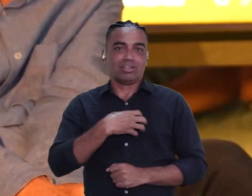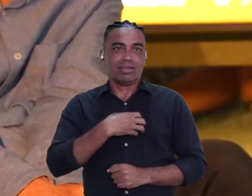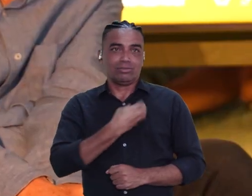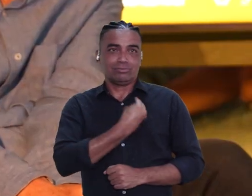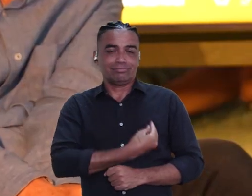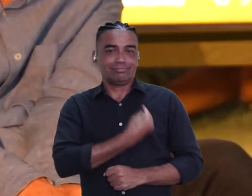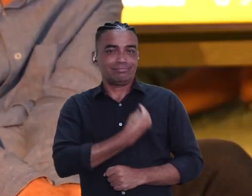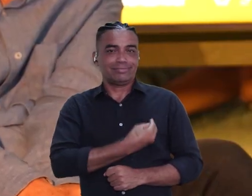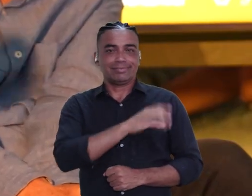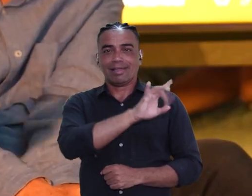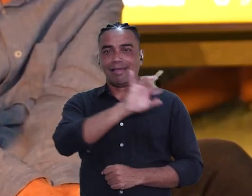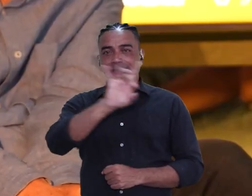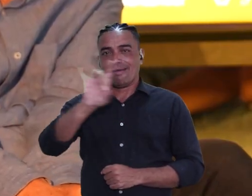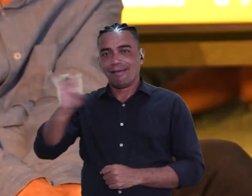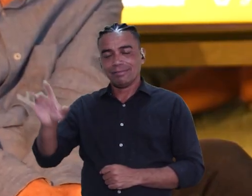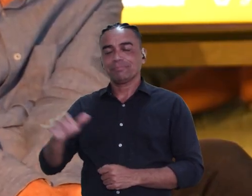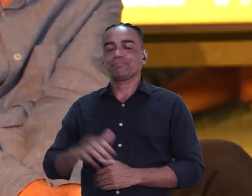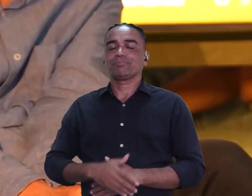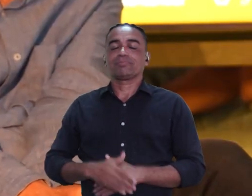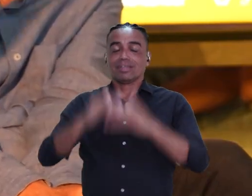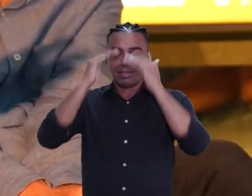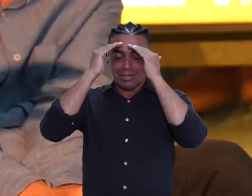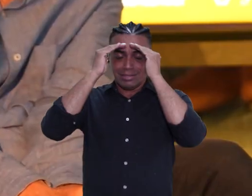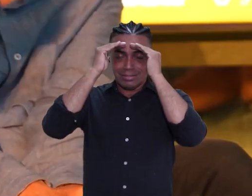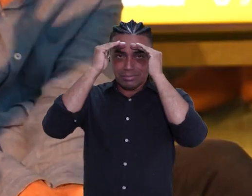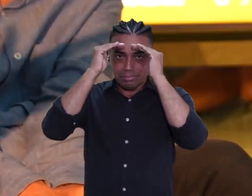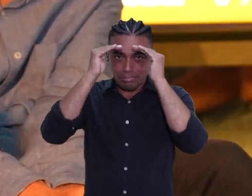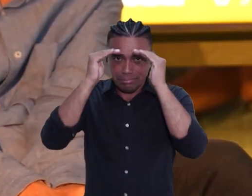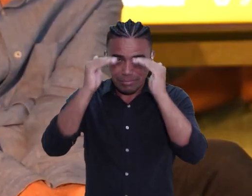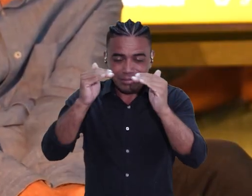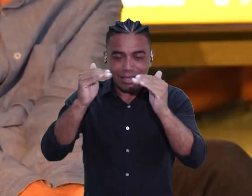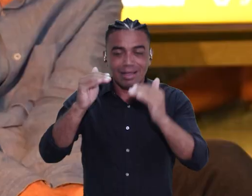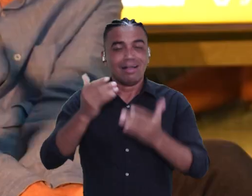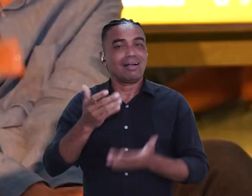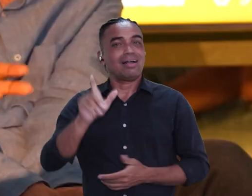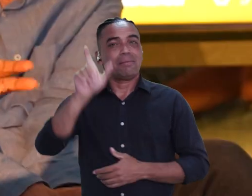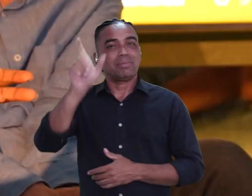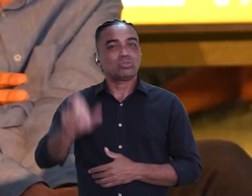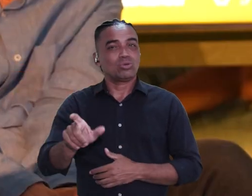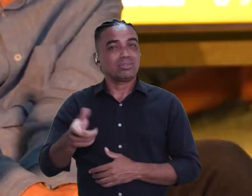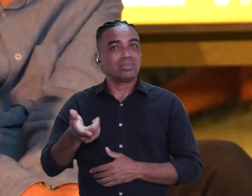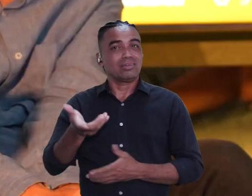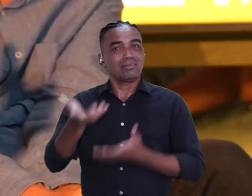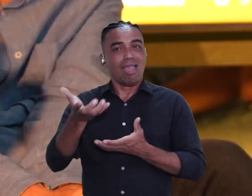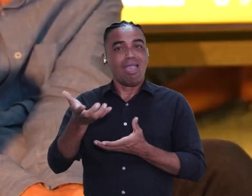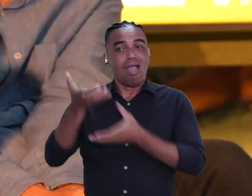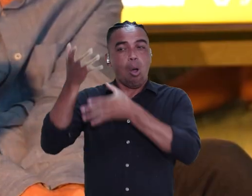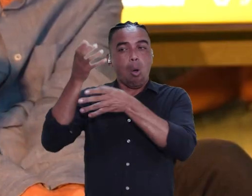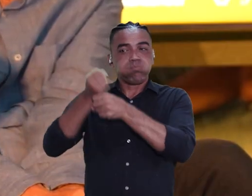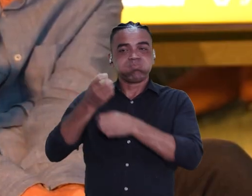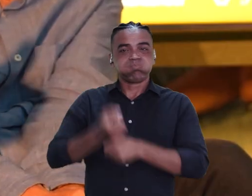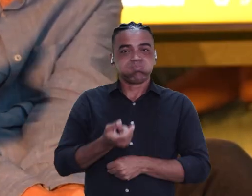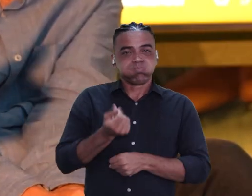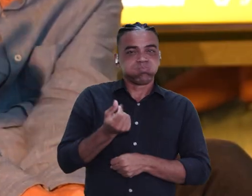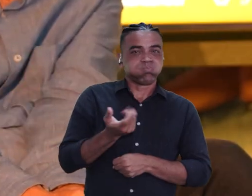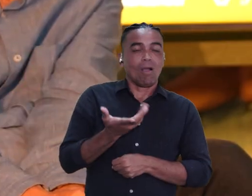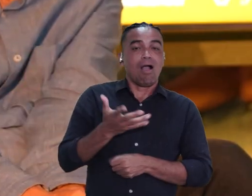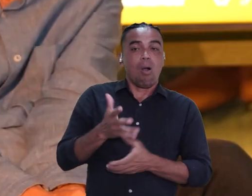de vida, respeitar quem eventualmente prefere acumular e quem